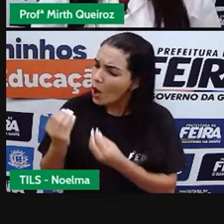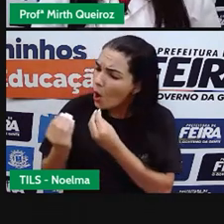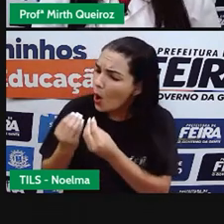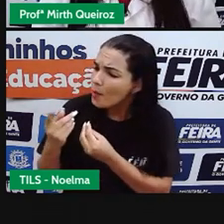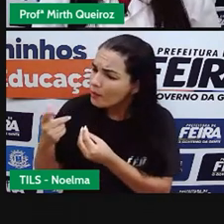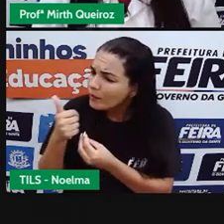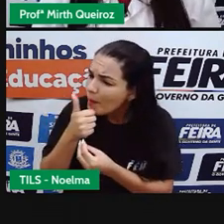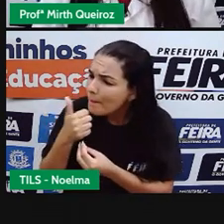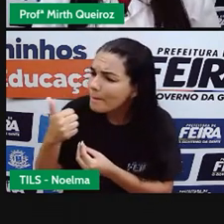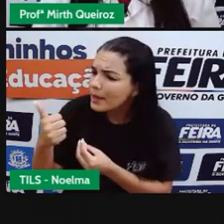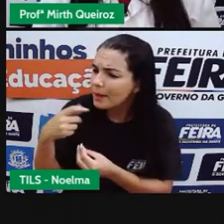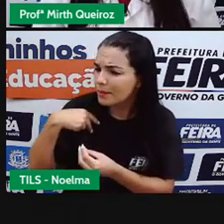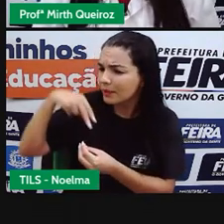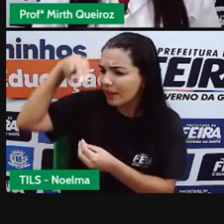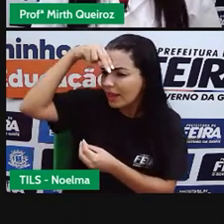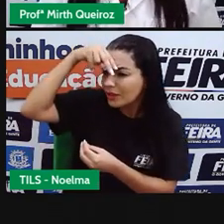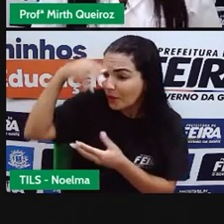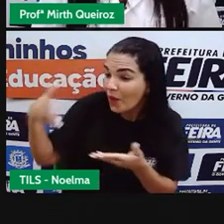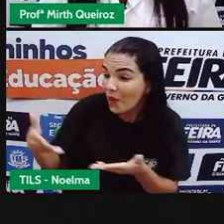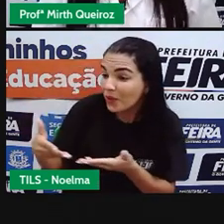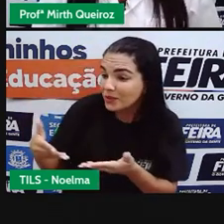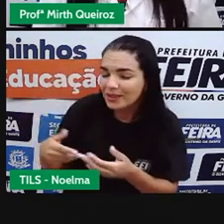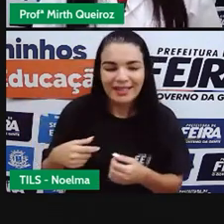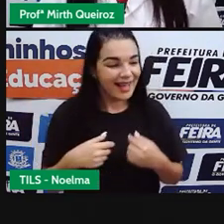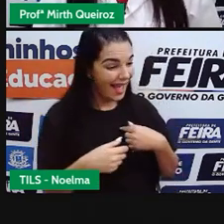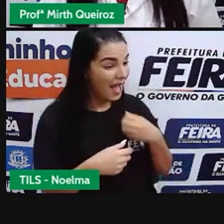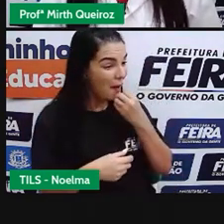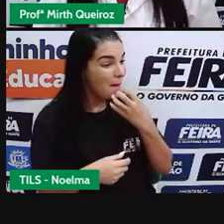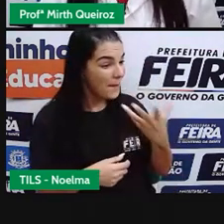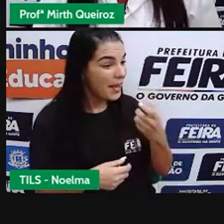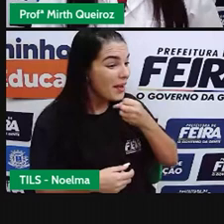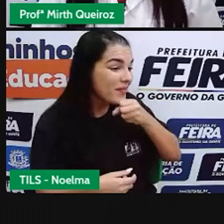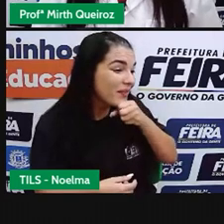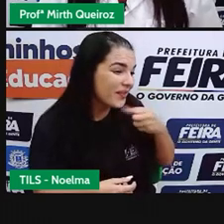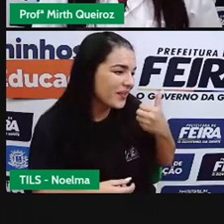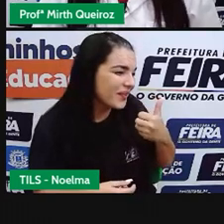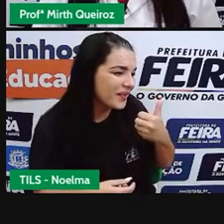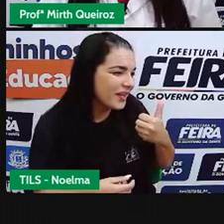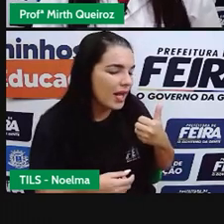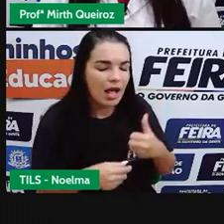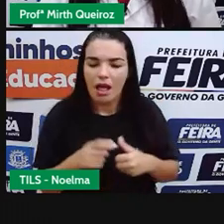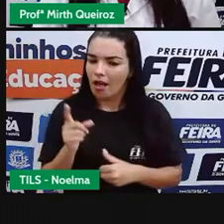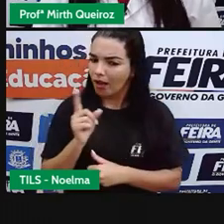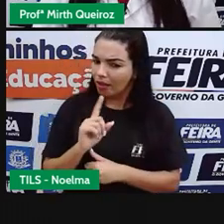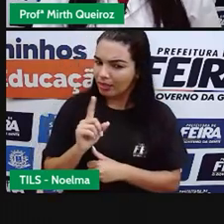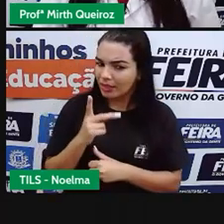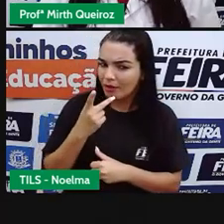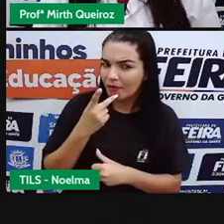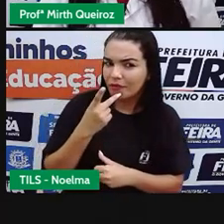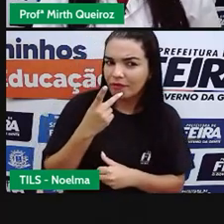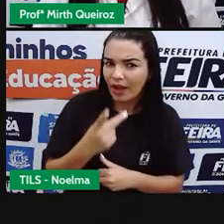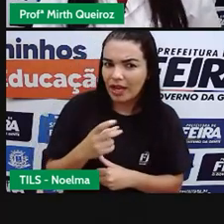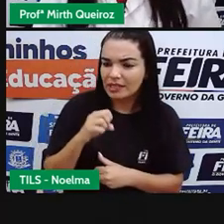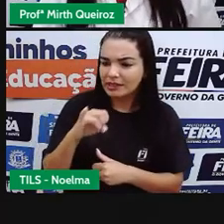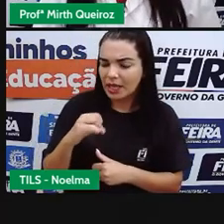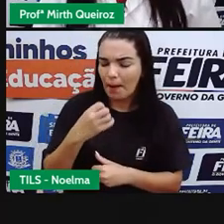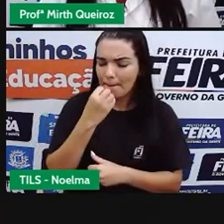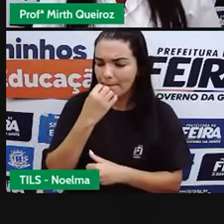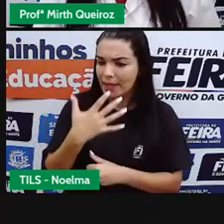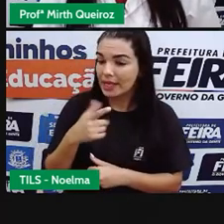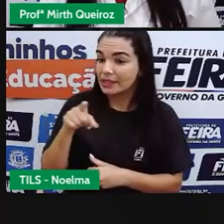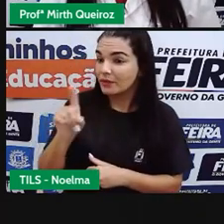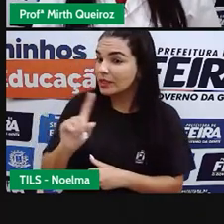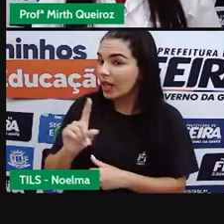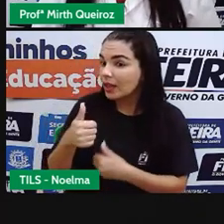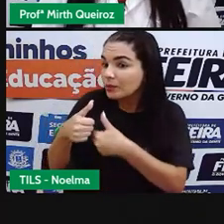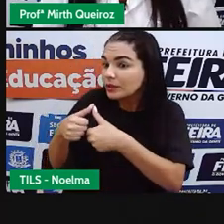Vai o meu neto hoje? Estou bem, minha avó. Não diga que está bem quando você não